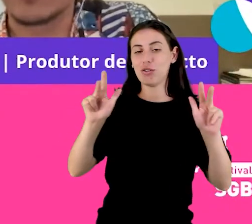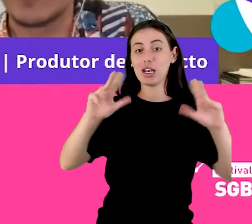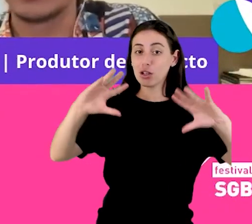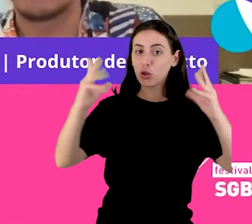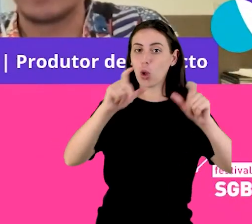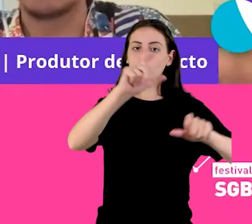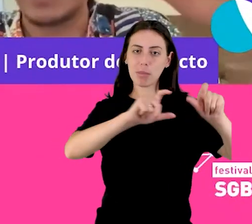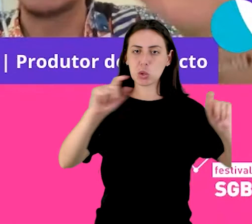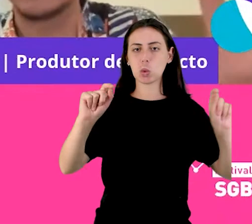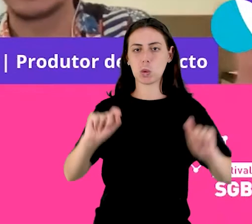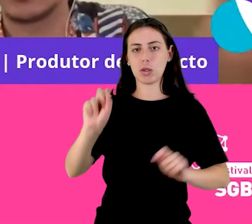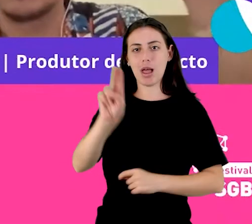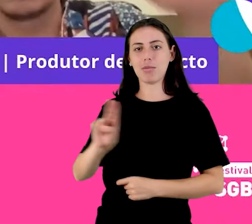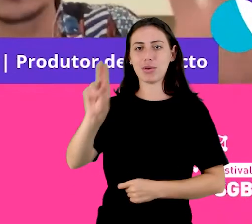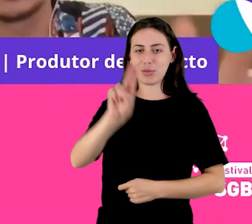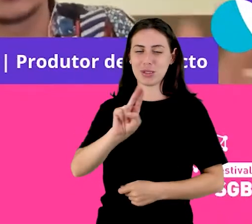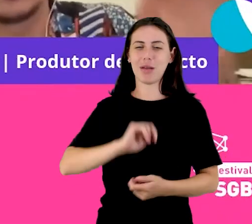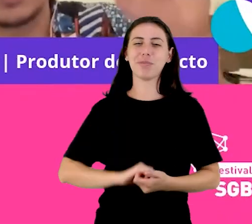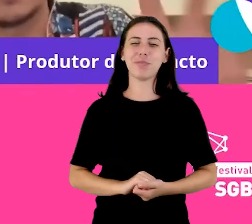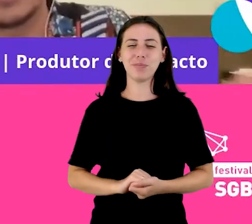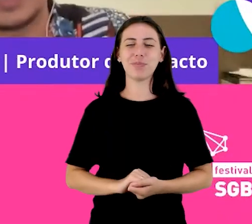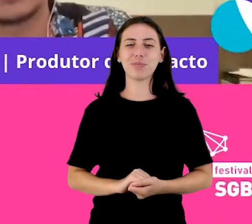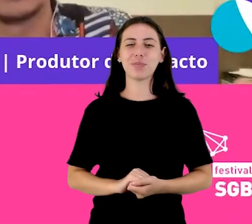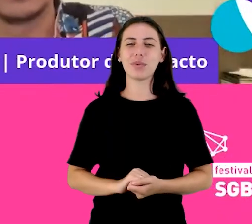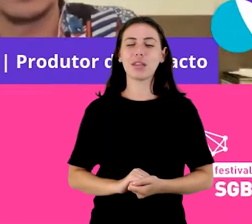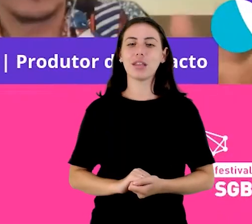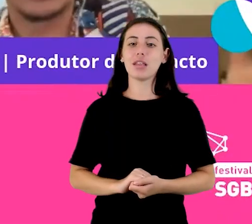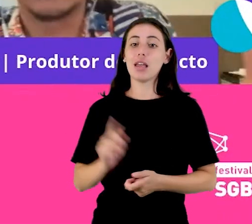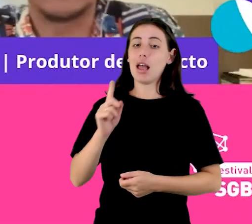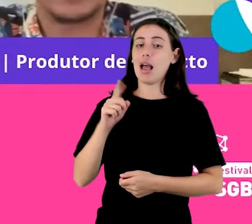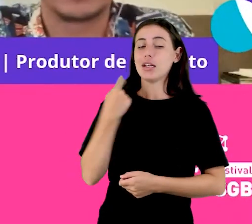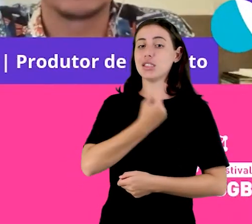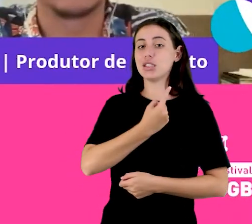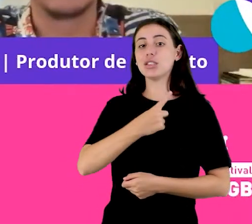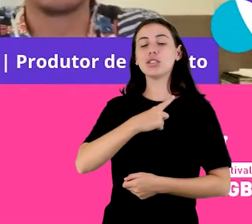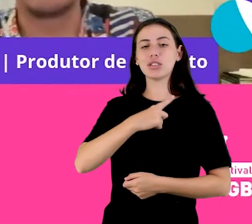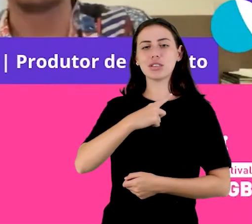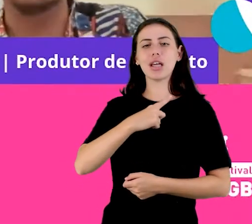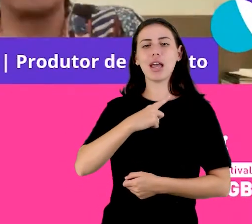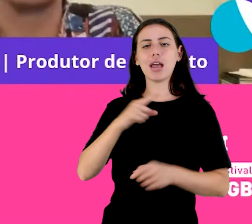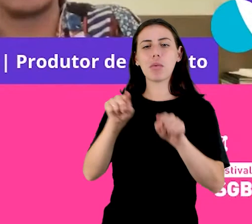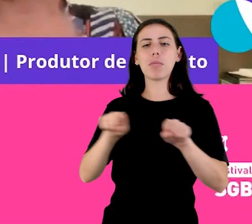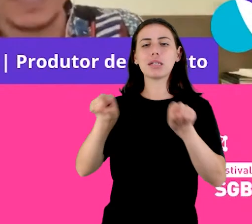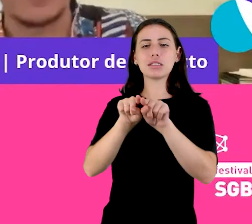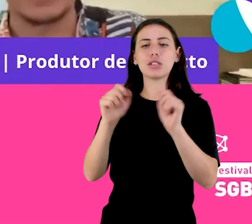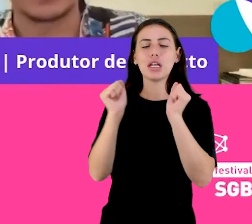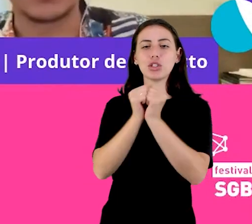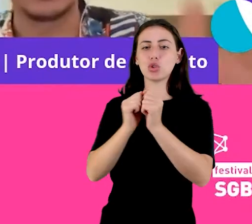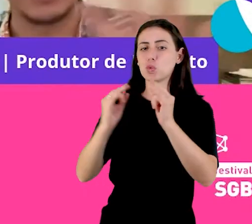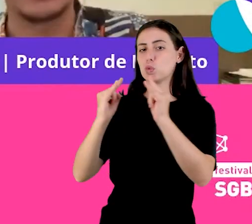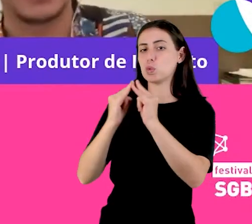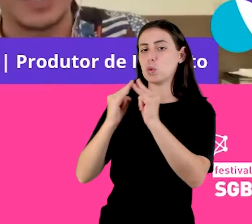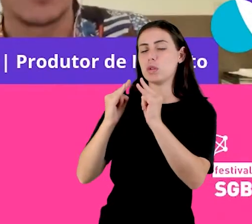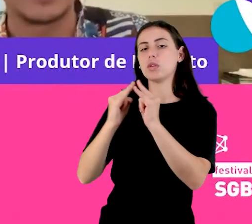pensou, nossa, vamos fazer um que fale mais especificamente só perguntas sobre a não binaridade, coisas que não se fala tanto. Vamos falar um que deixe mais evidente as